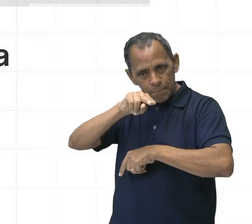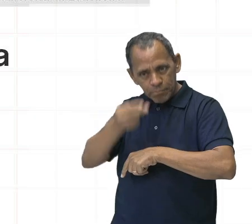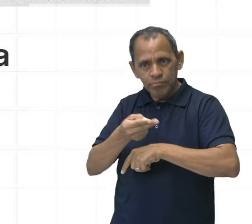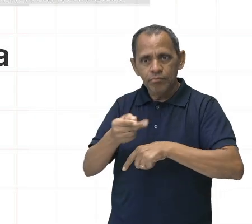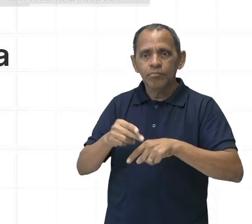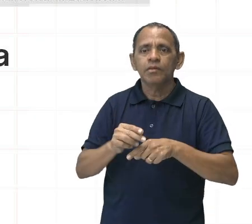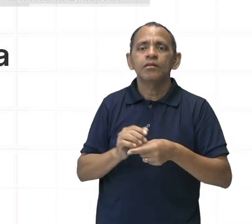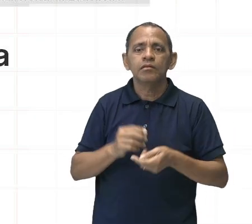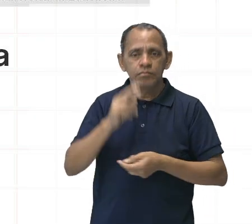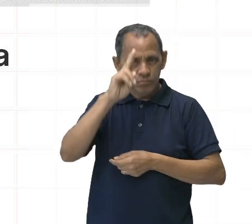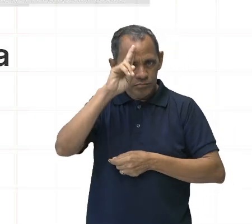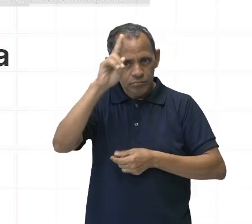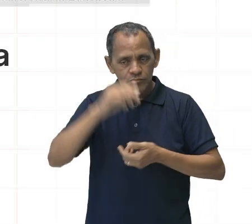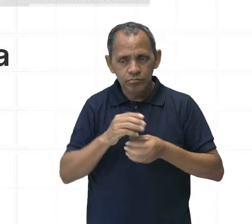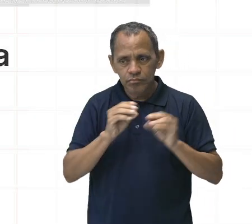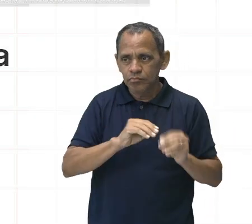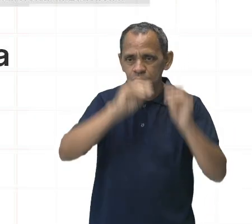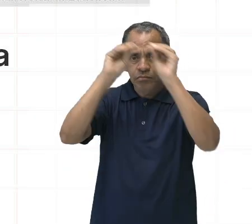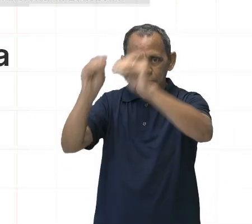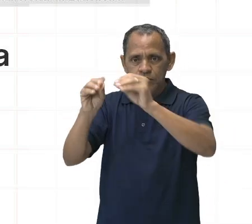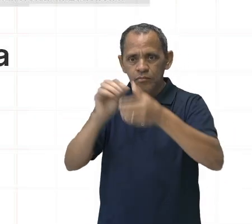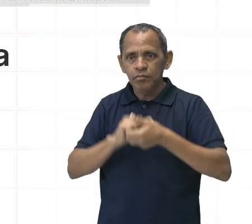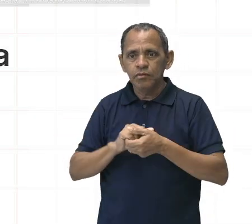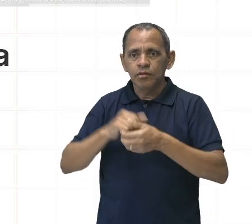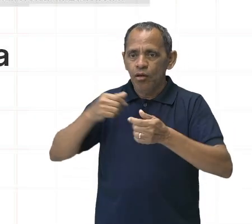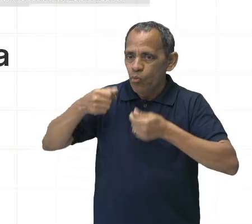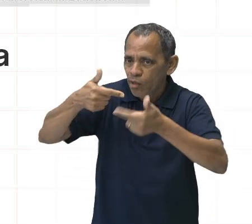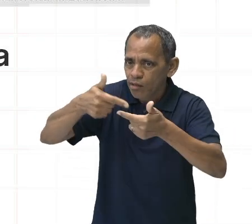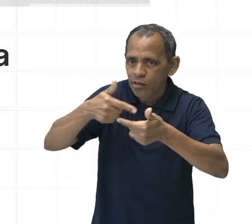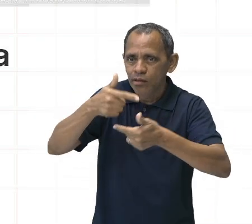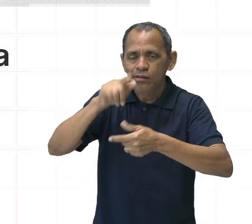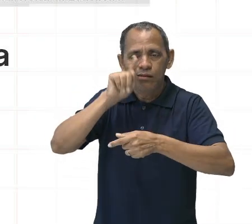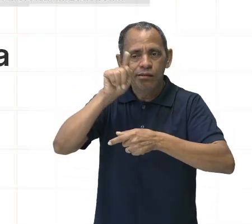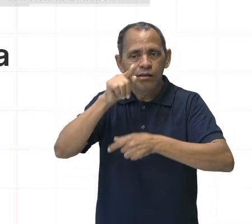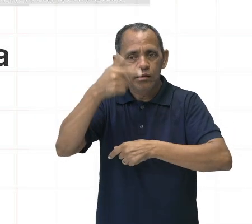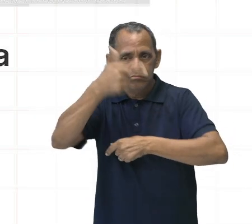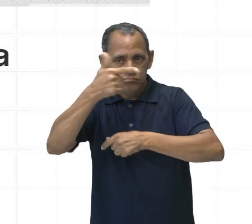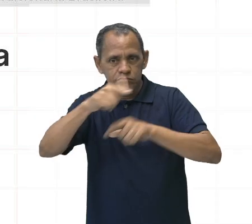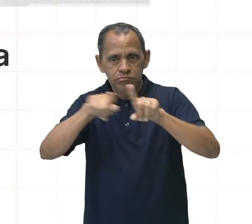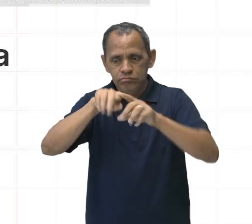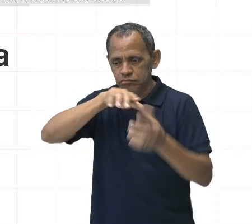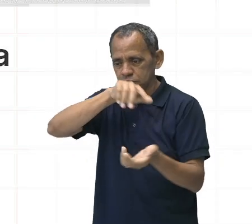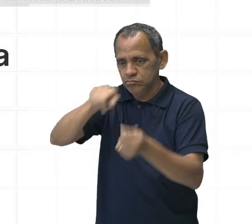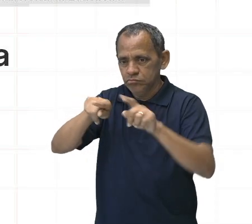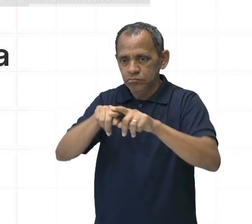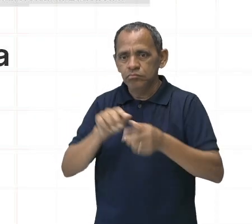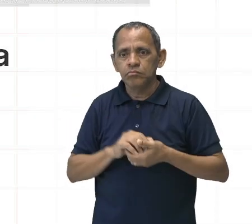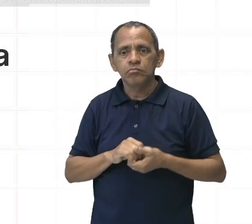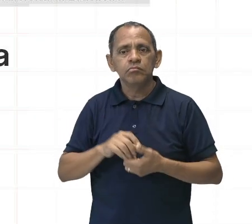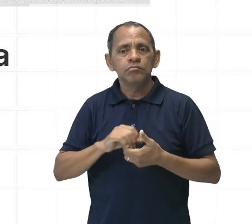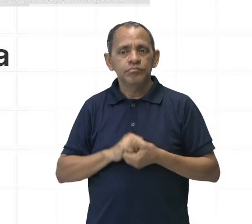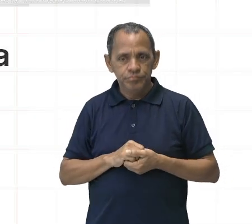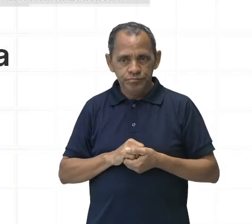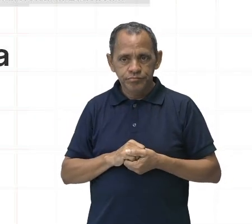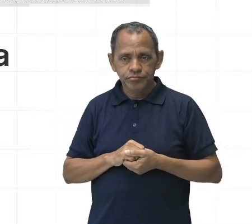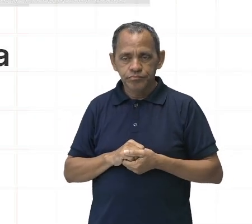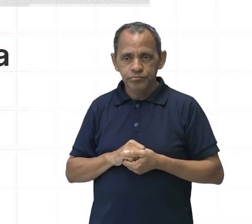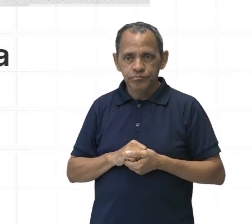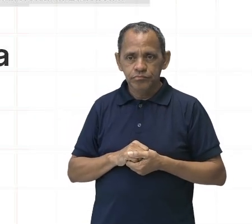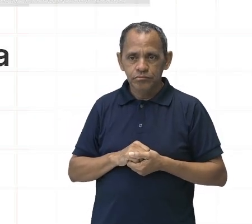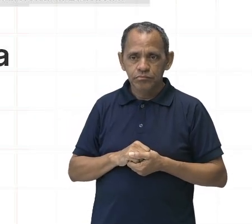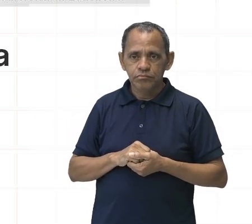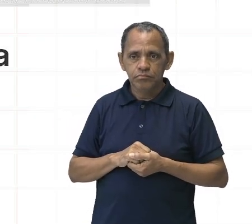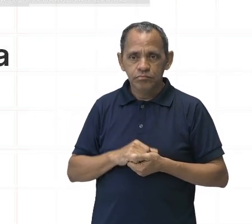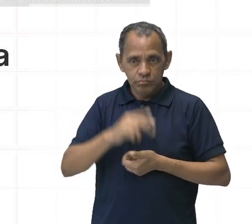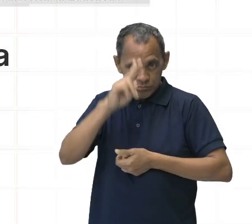para a batalha na Segunda Guerra Mundial. O Exército Brasileiro foi liderado pelo general Mascarenhas de Moraes